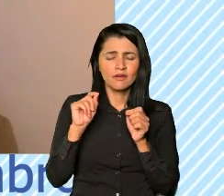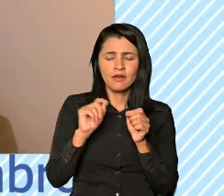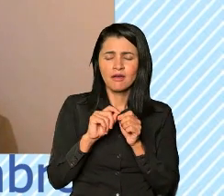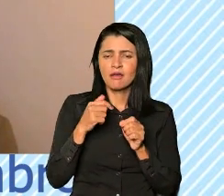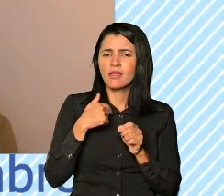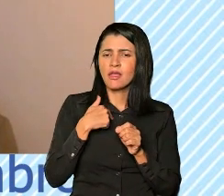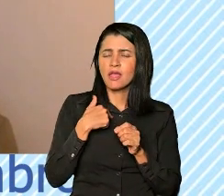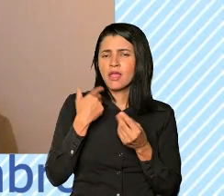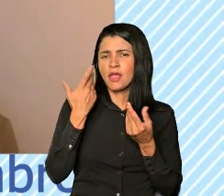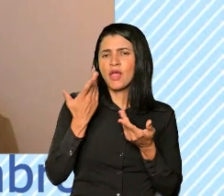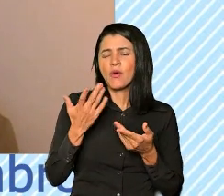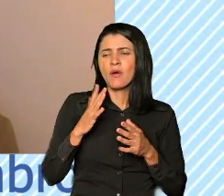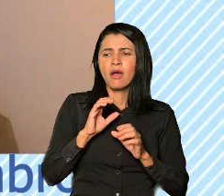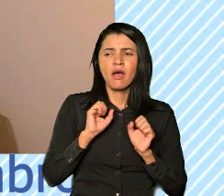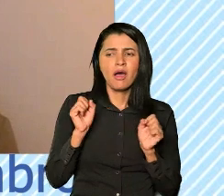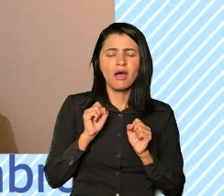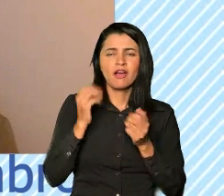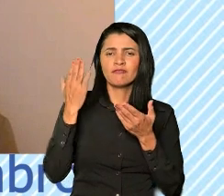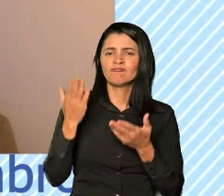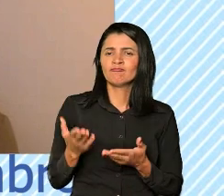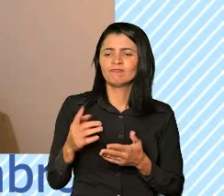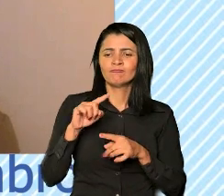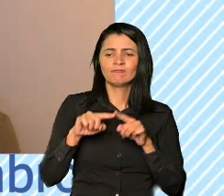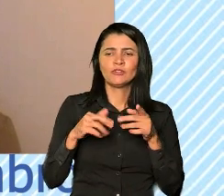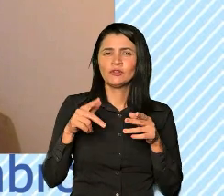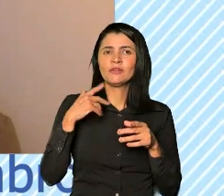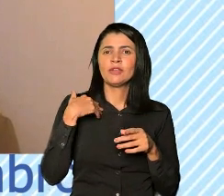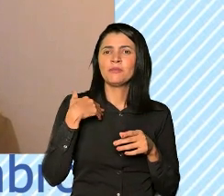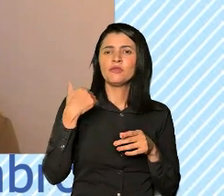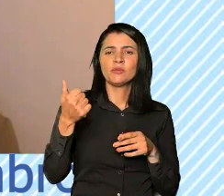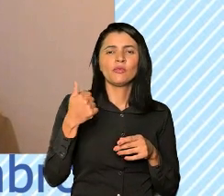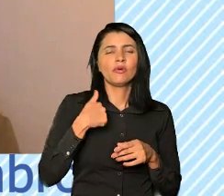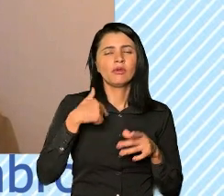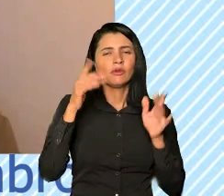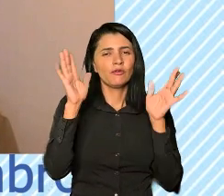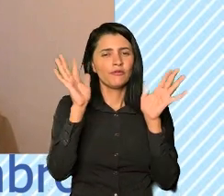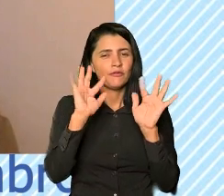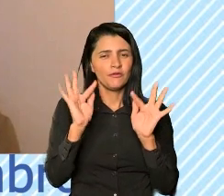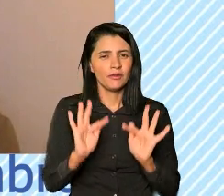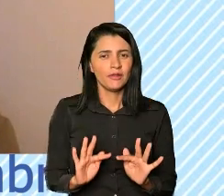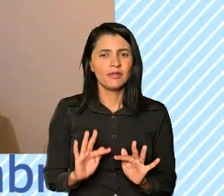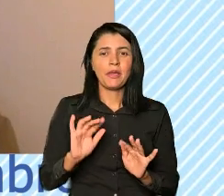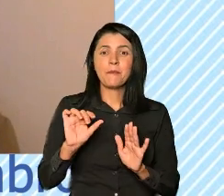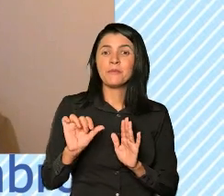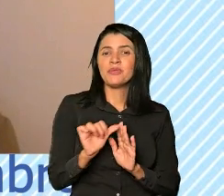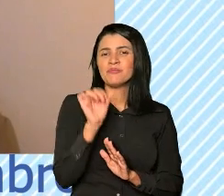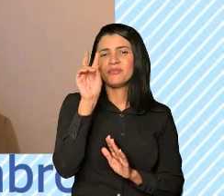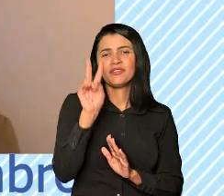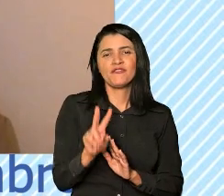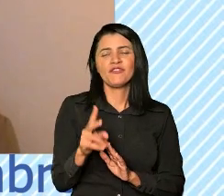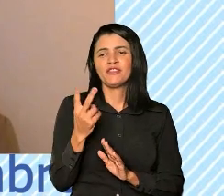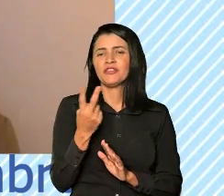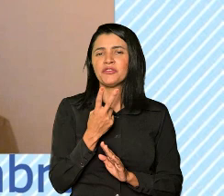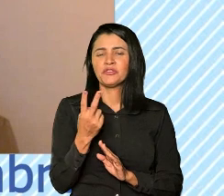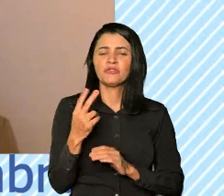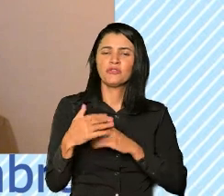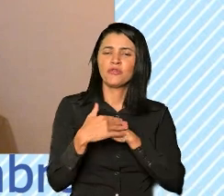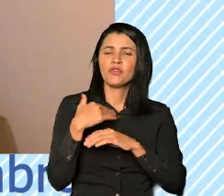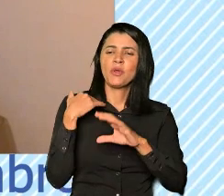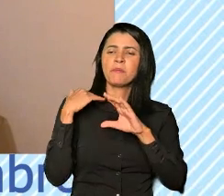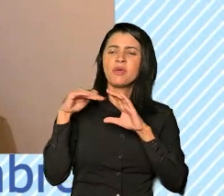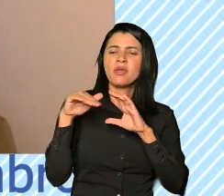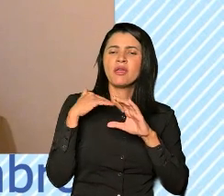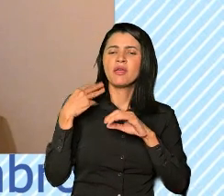uma apaixonada por você, assim, quando você me chamou, eu fiquei super feliz, assim, porque eu acho que é a primeira vez que a gente já conversou por e-mail,